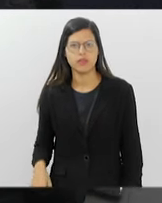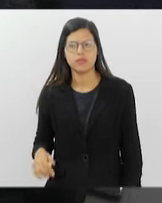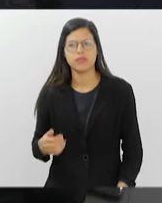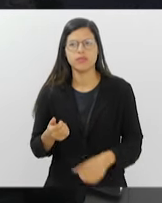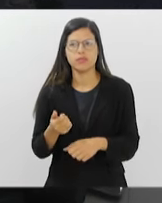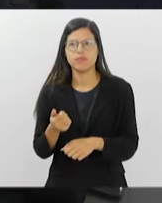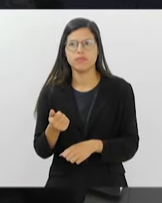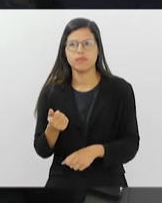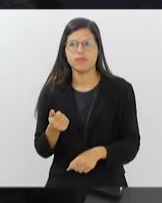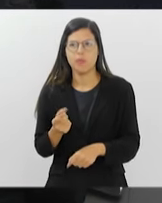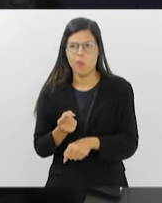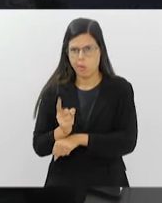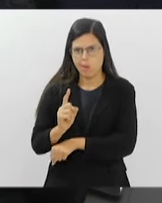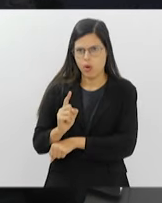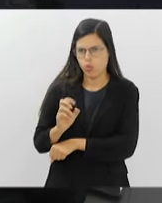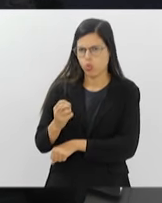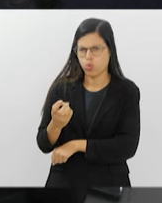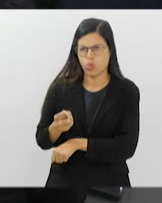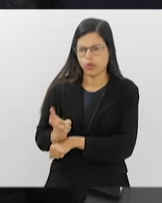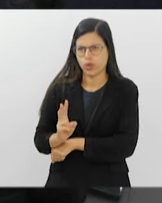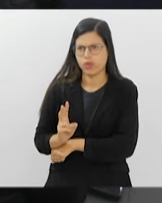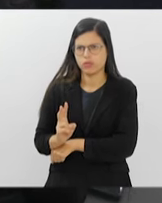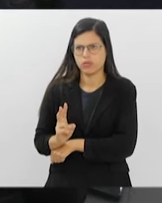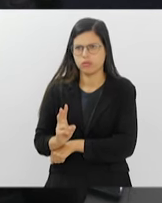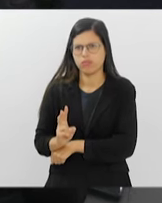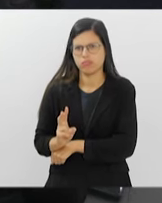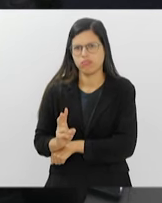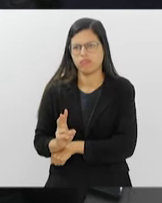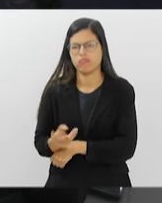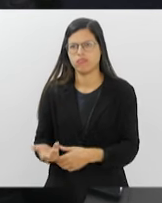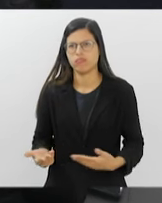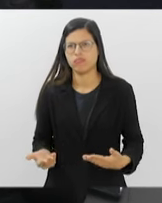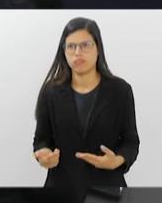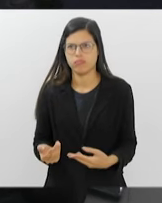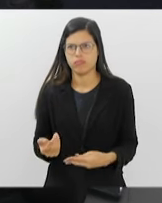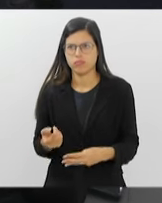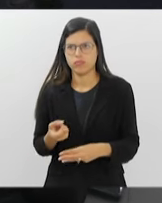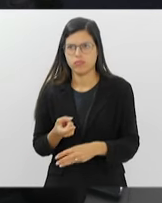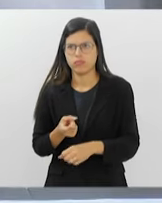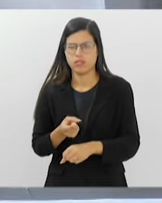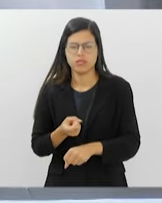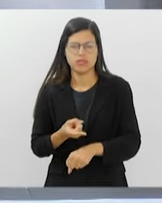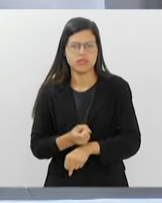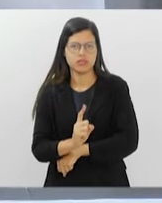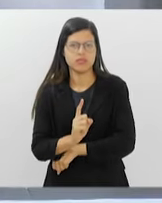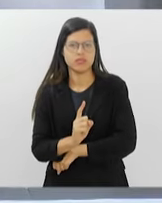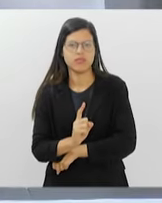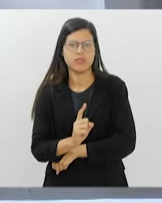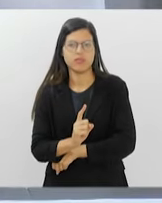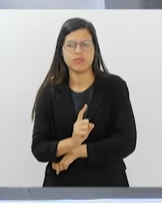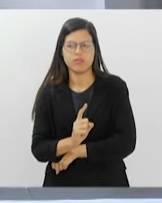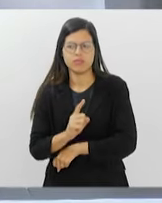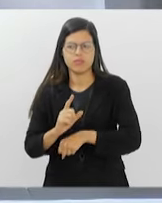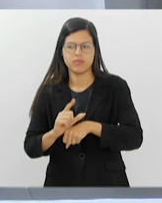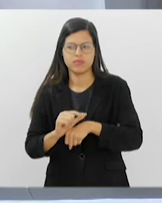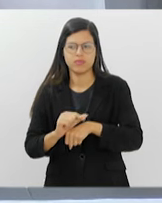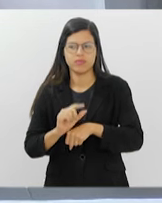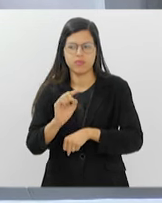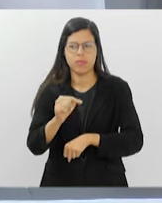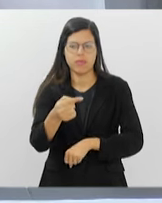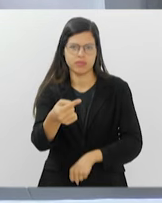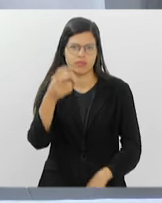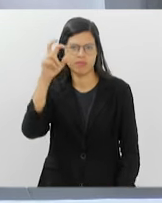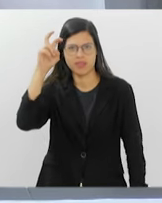bom horário Pode ser 13 horas 13 então às 13 horas da próxima